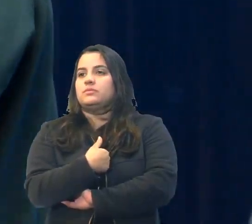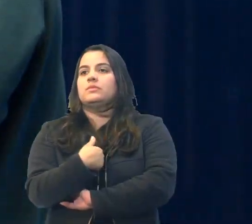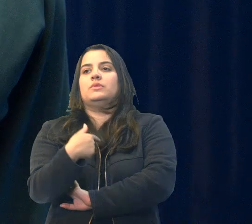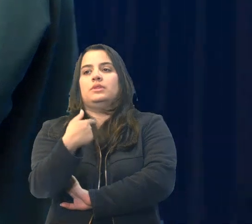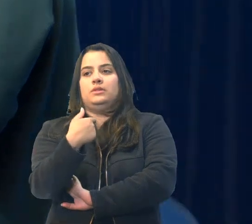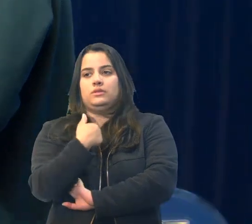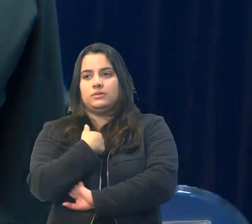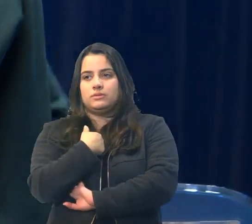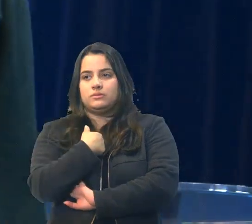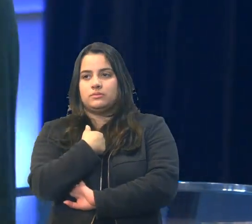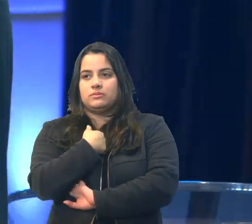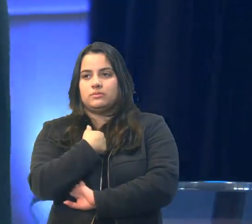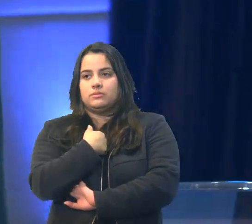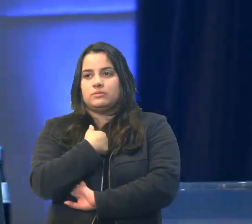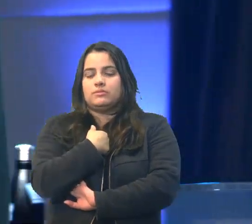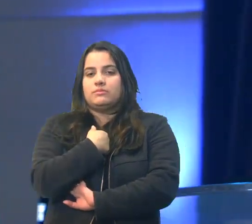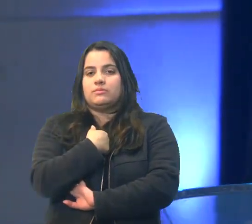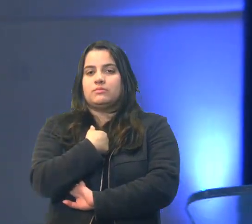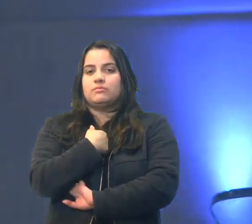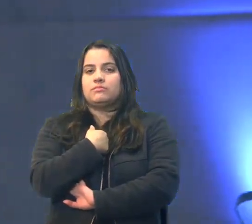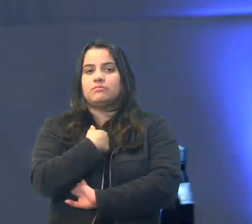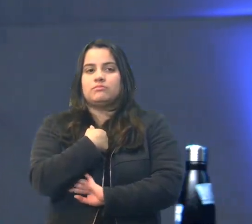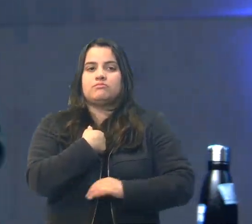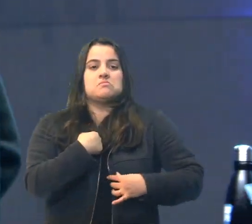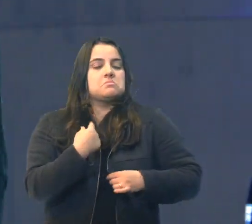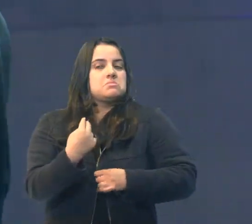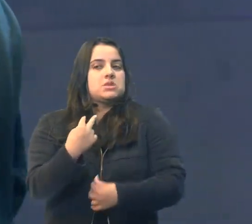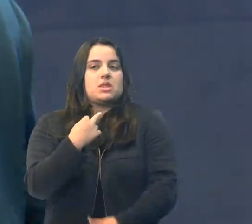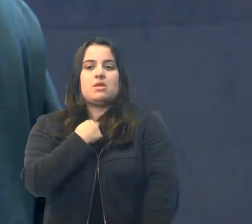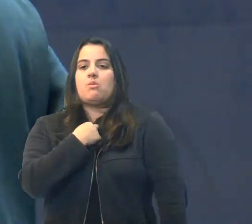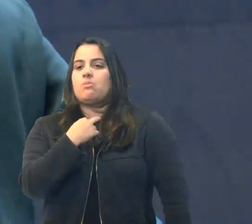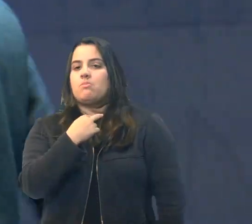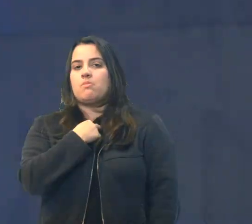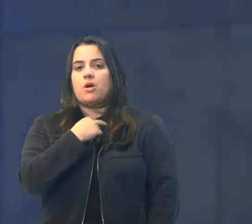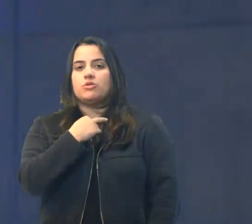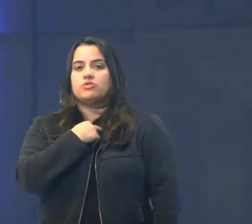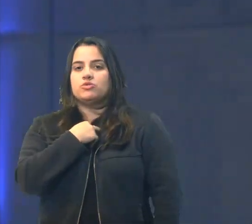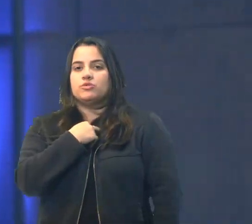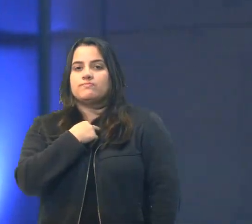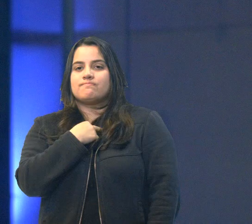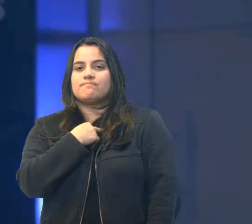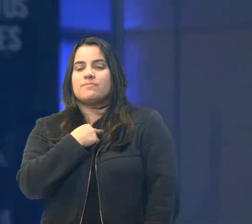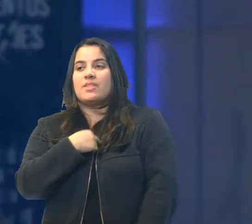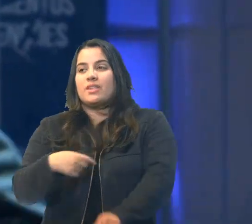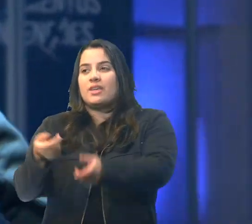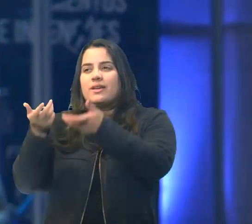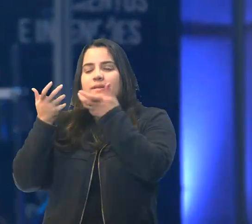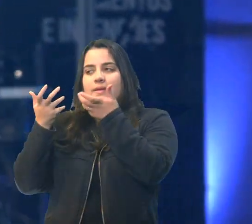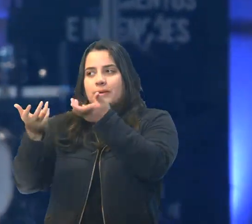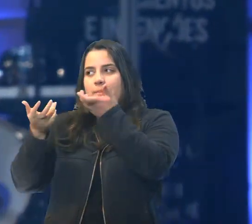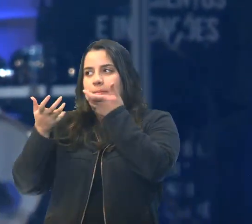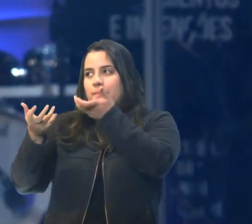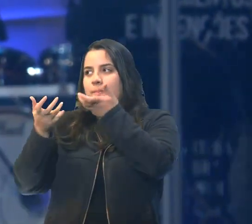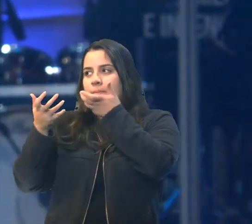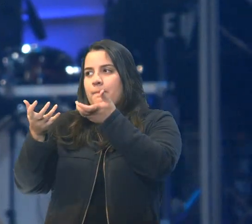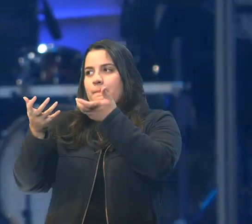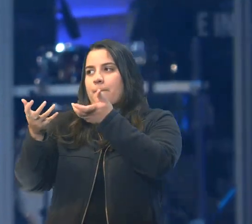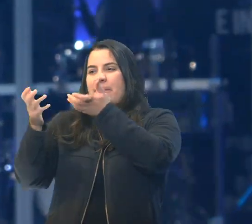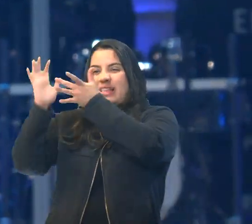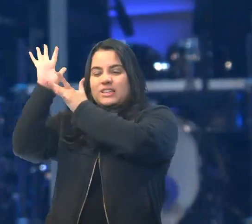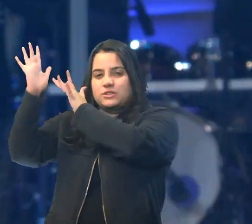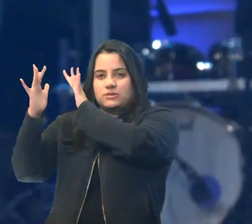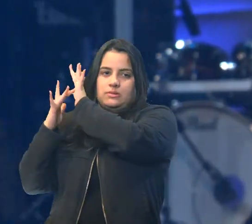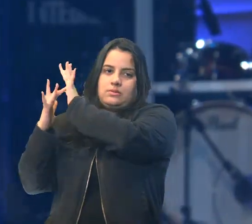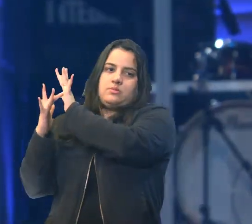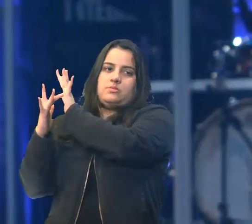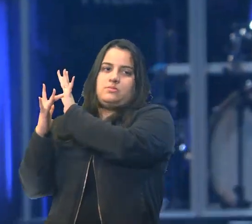Eu não vou definir os papéis de